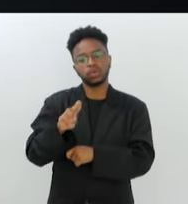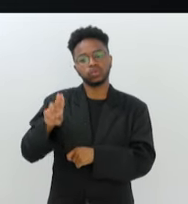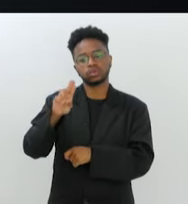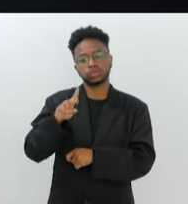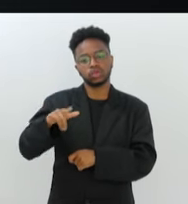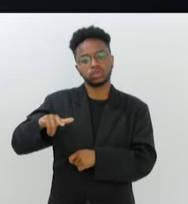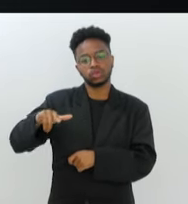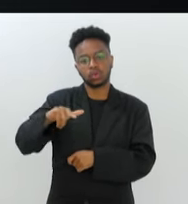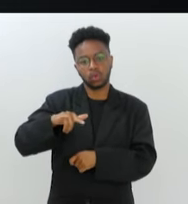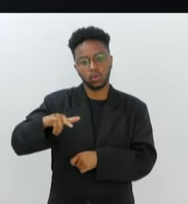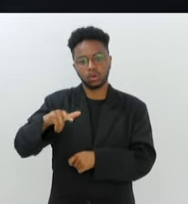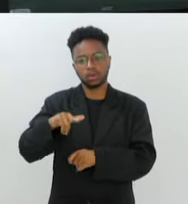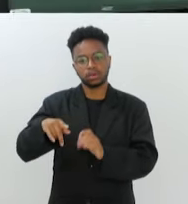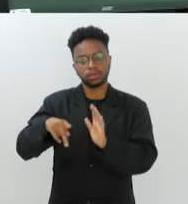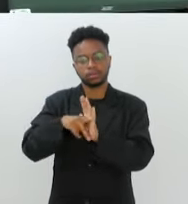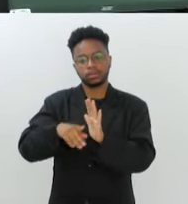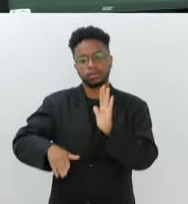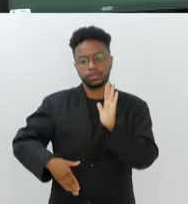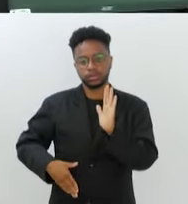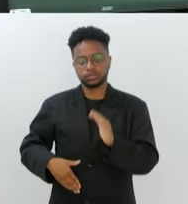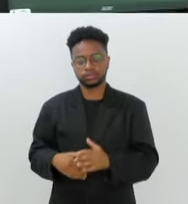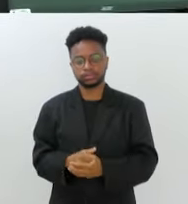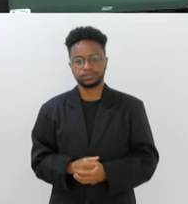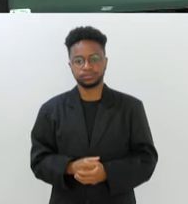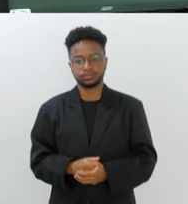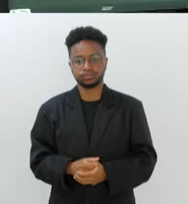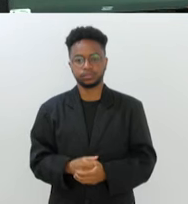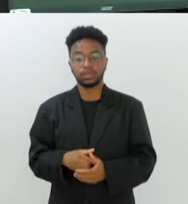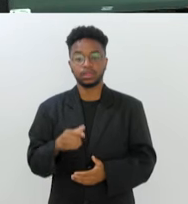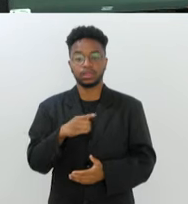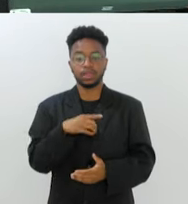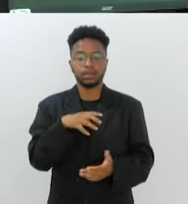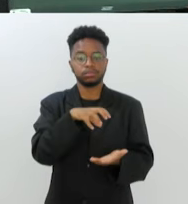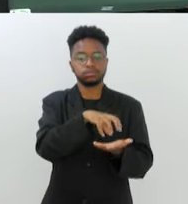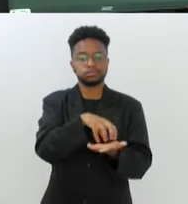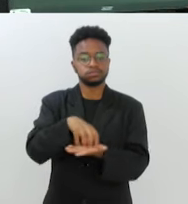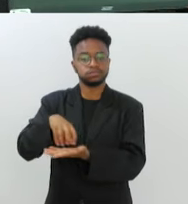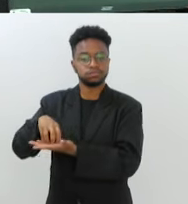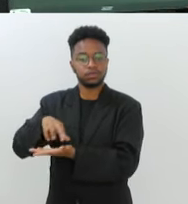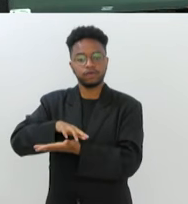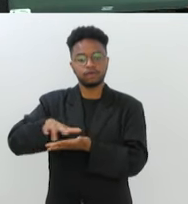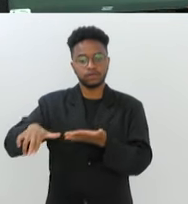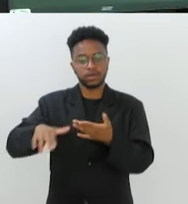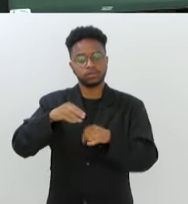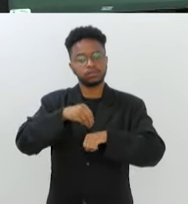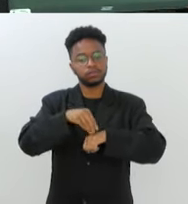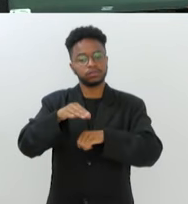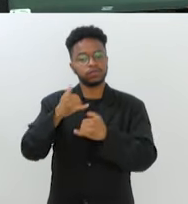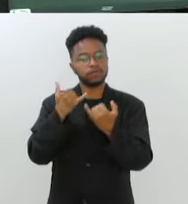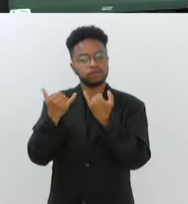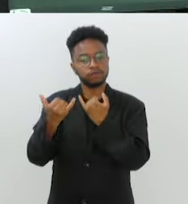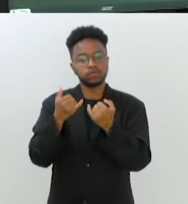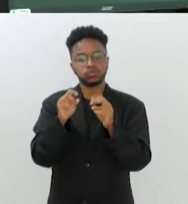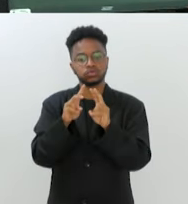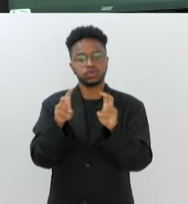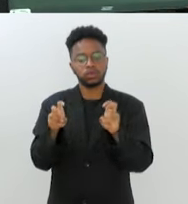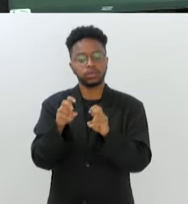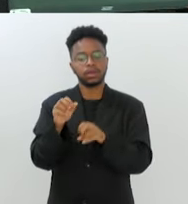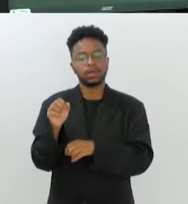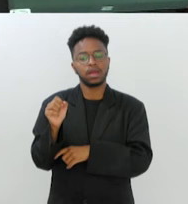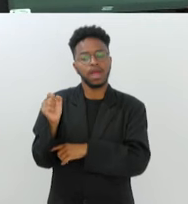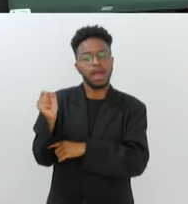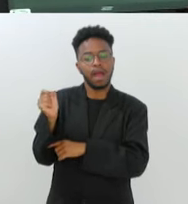de forma terrorista. Vários setores já ligaram o alerta em relação ao fenômeno das apostas